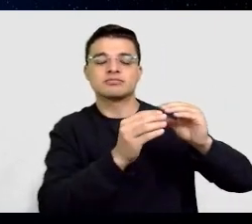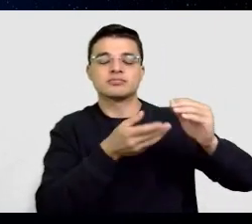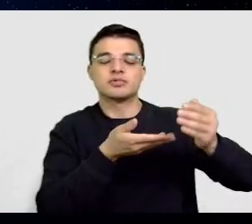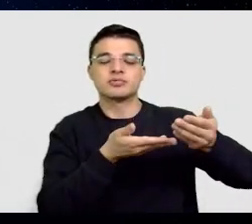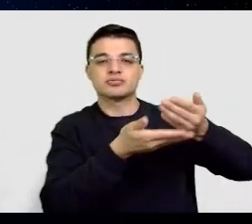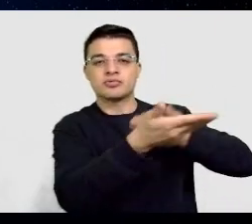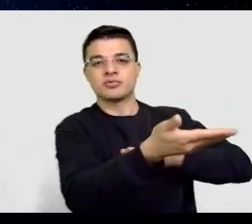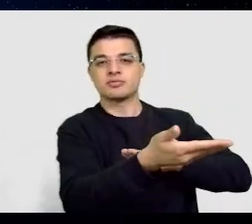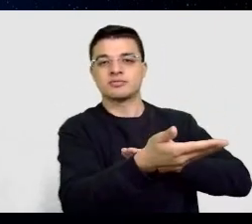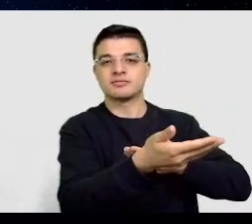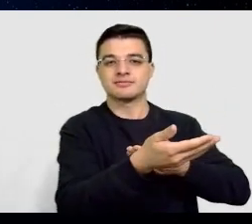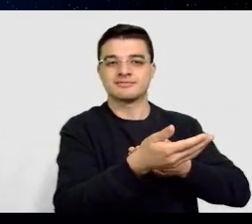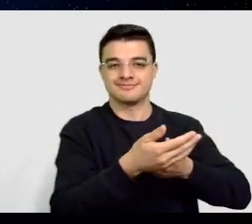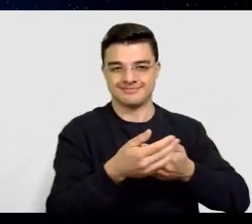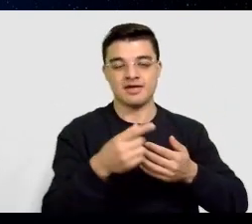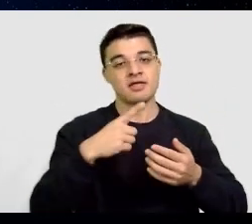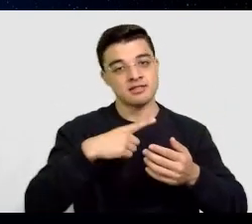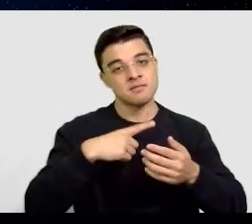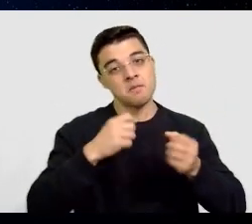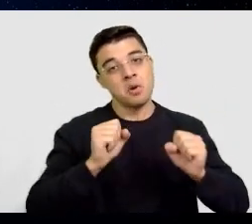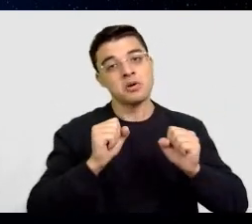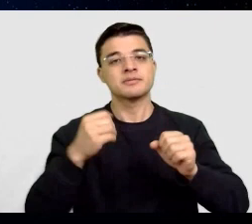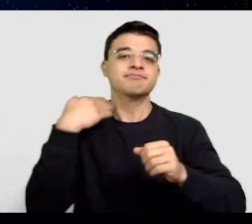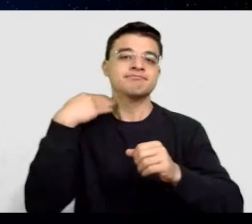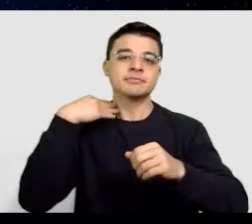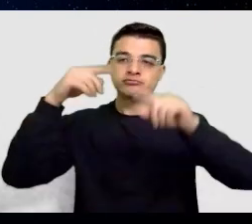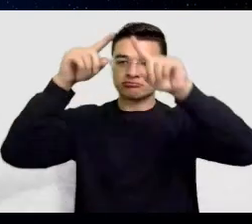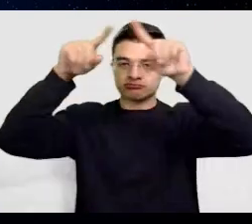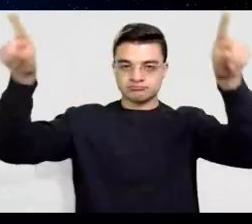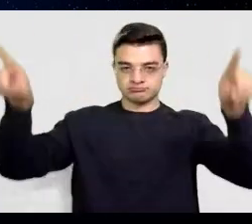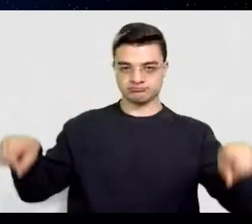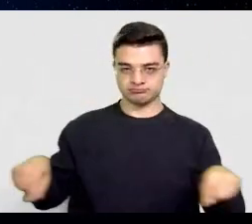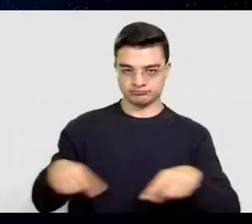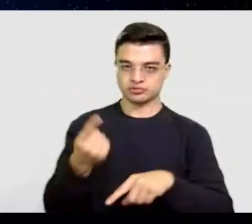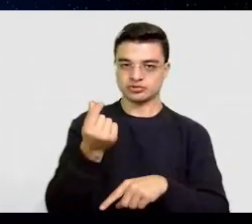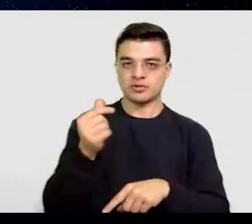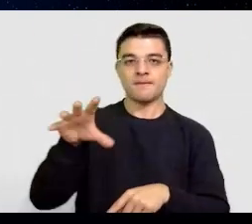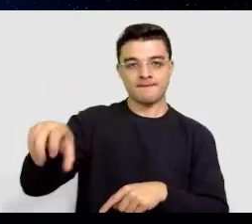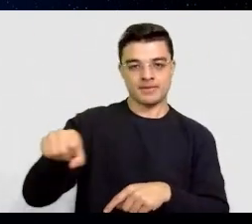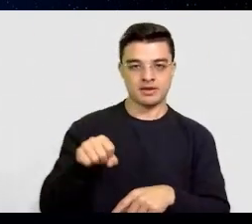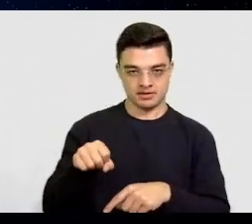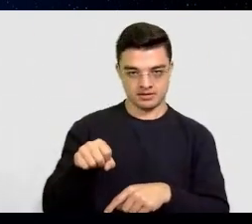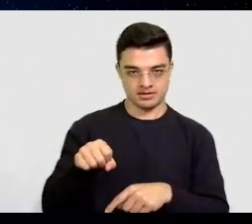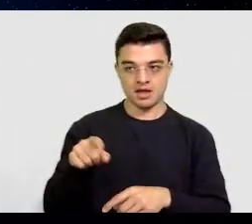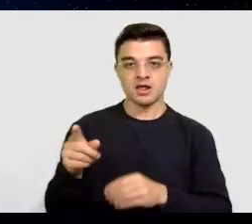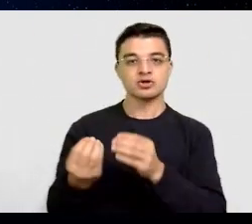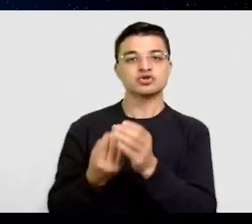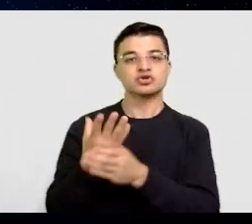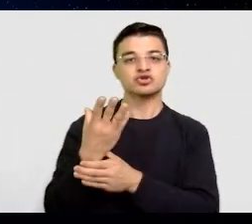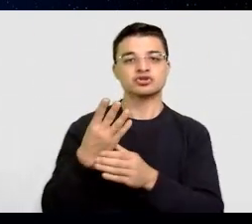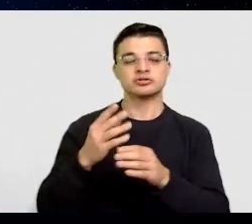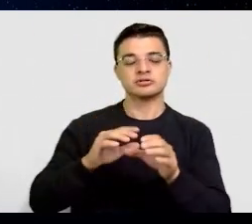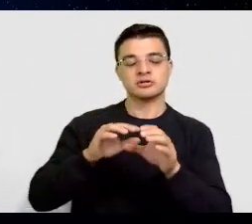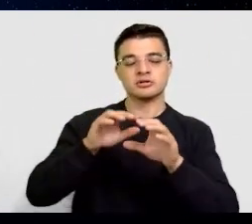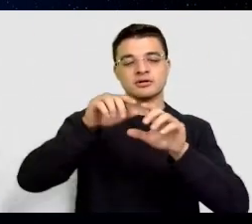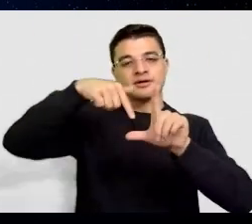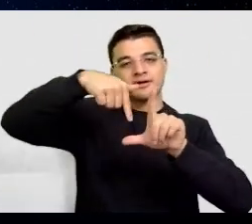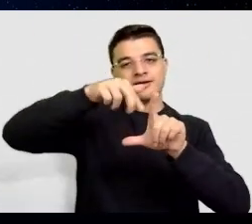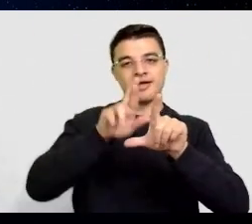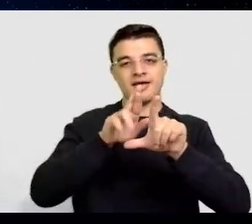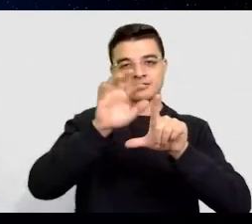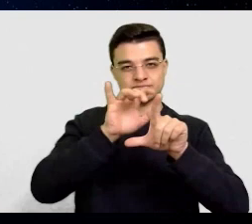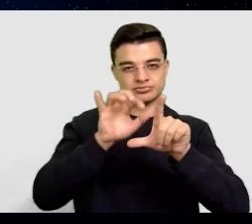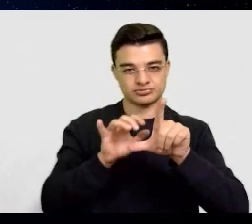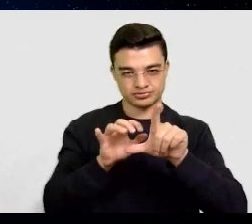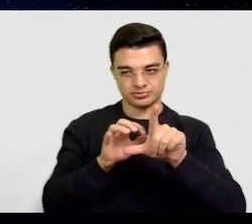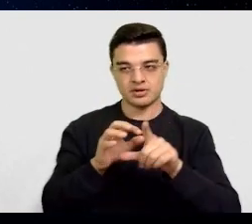Isso pode ser no caixa eletrônico, eu posso chegar lá, solicitar um saque, ele gera o QR Code, eu faço o pagamento com o Pix e ele, né, me